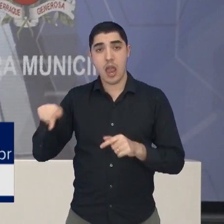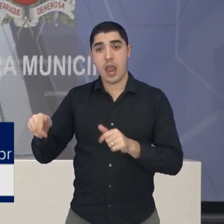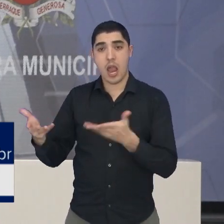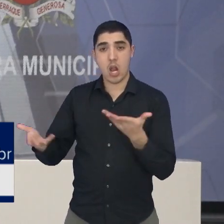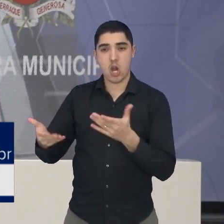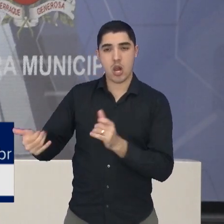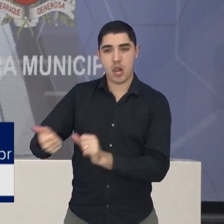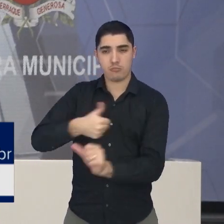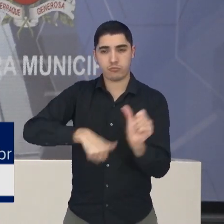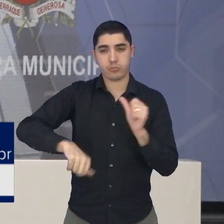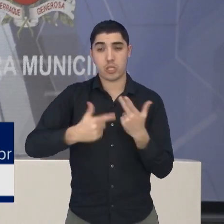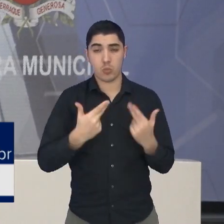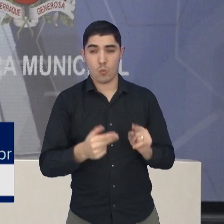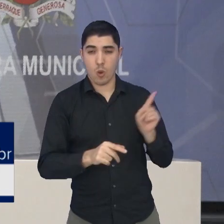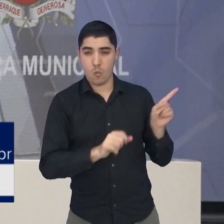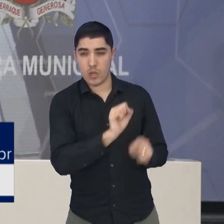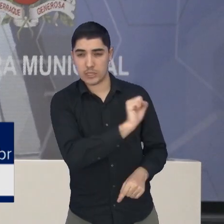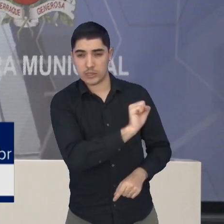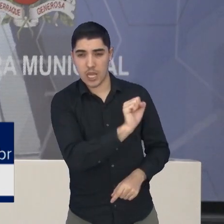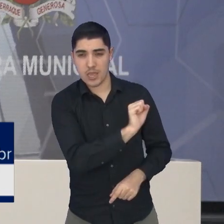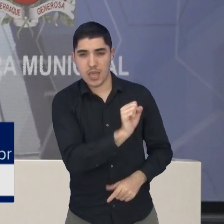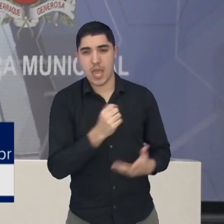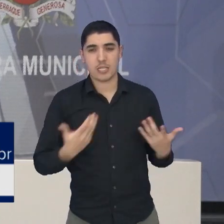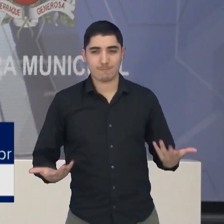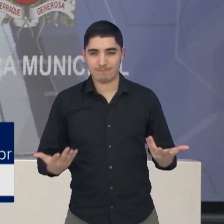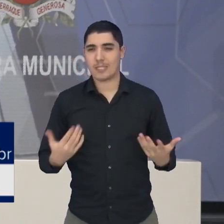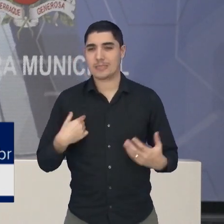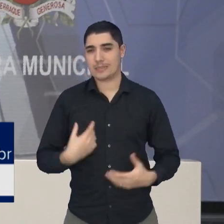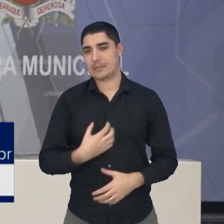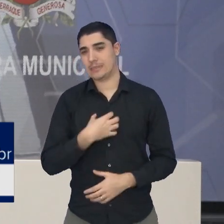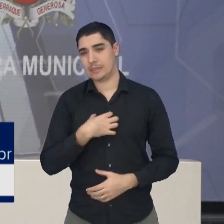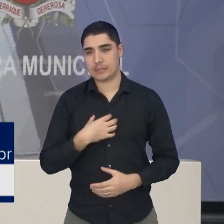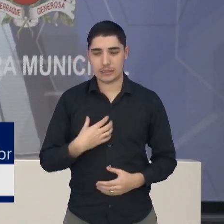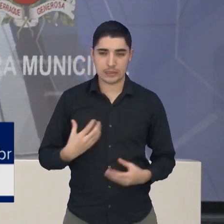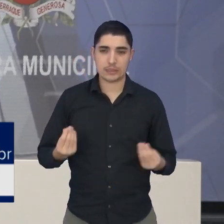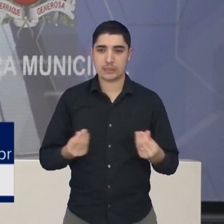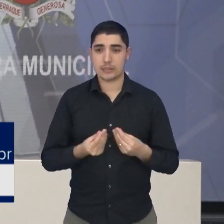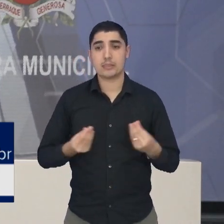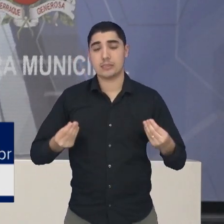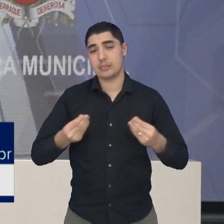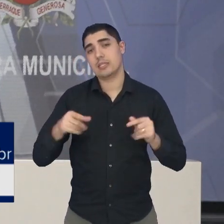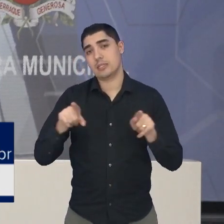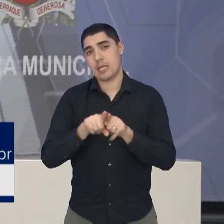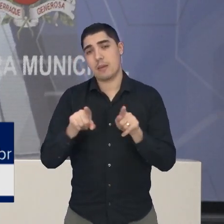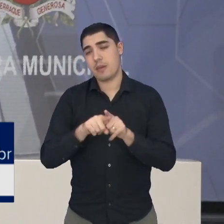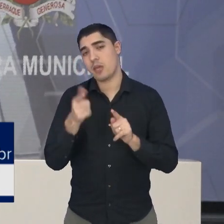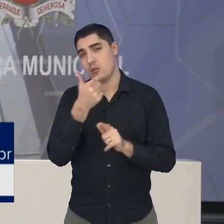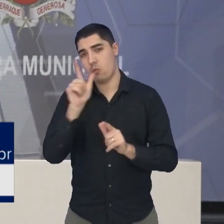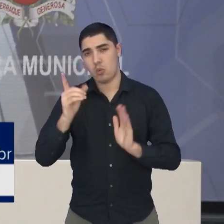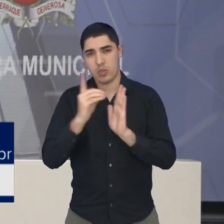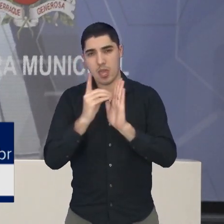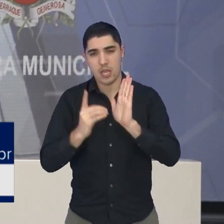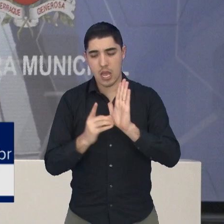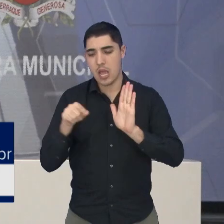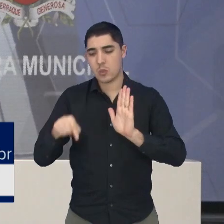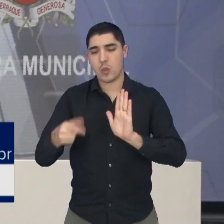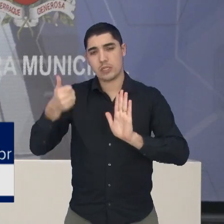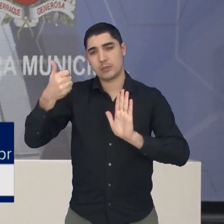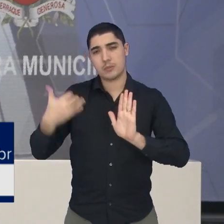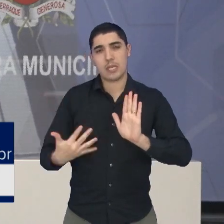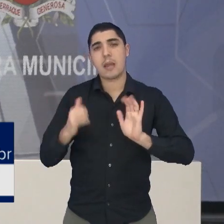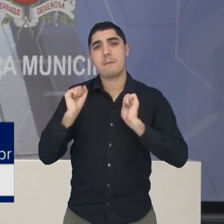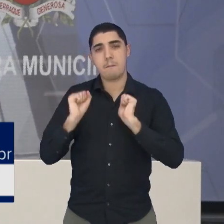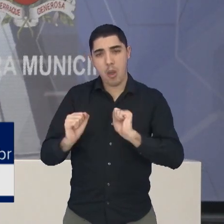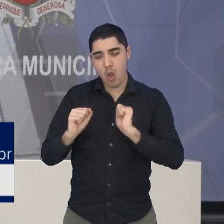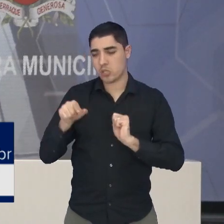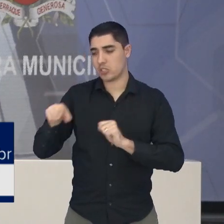Satélite, mexeu também na contrapartida, a criação de uma via de decreto com uma nova hipótese de garantia e